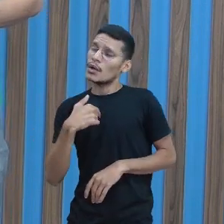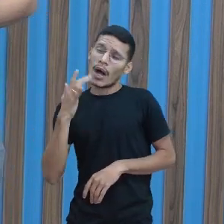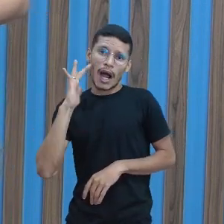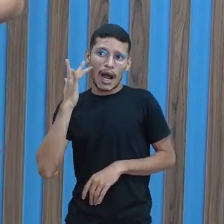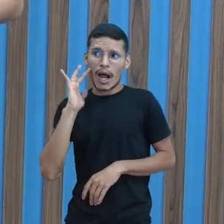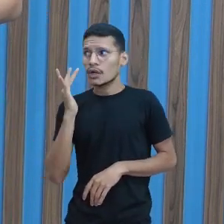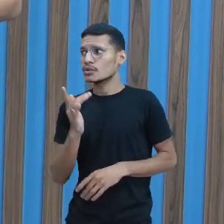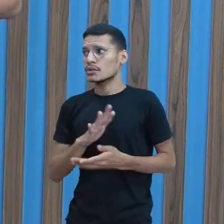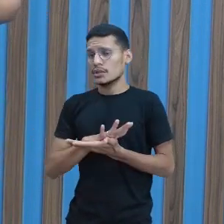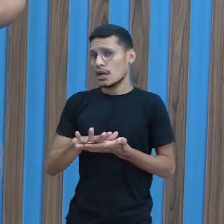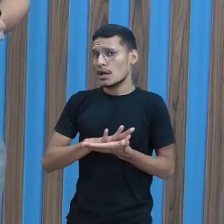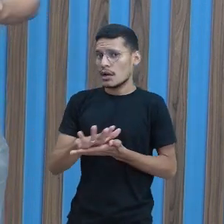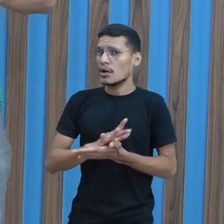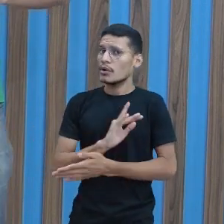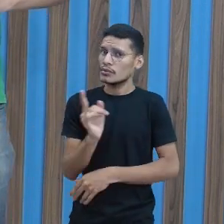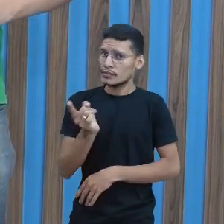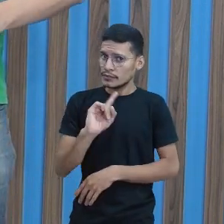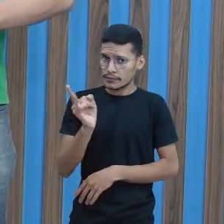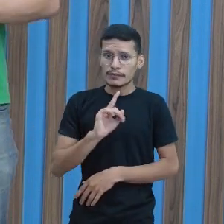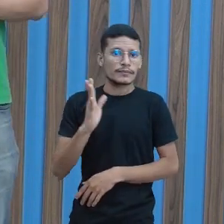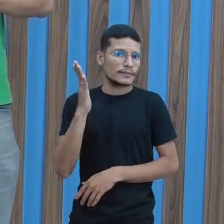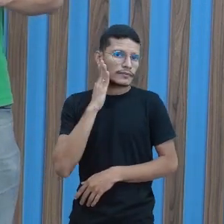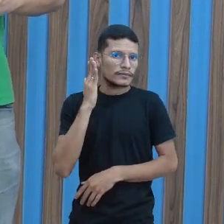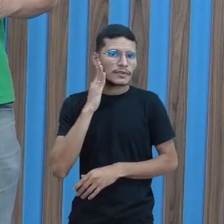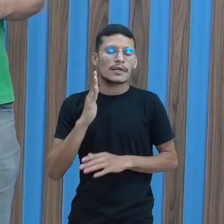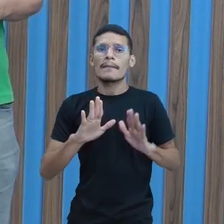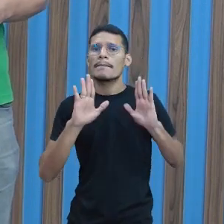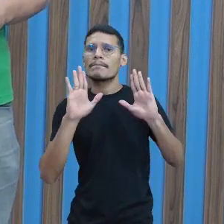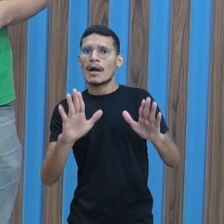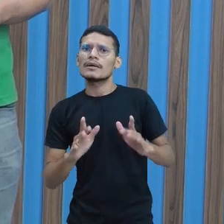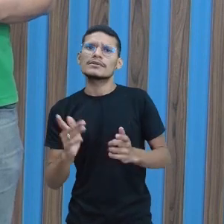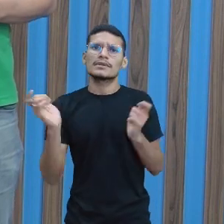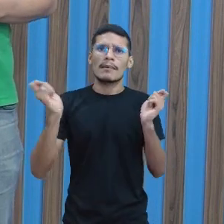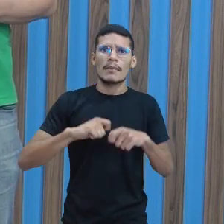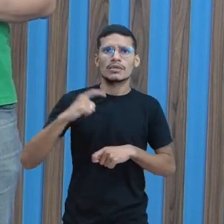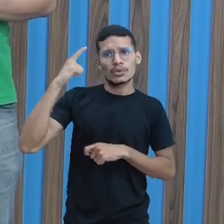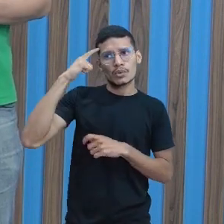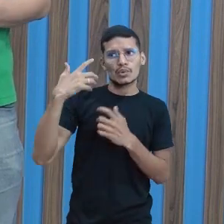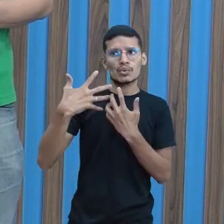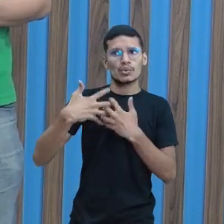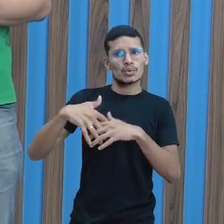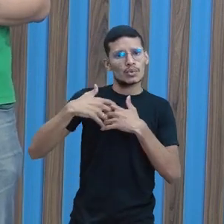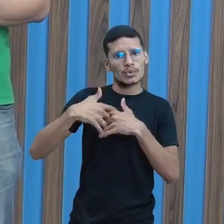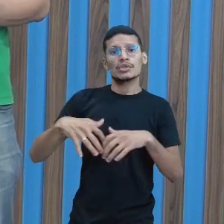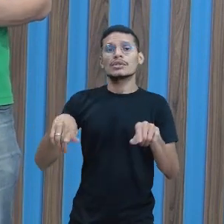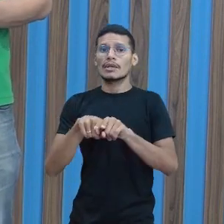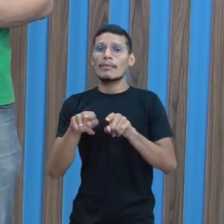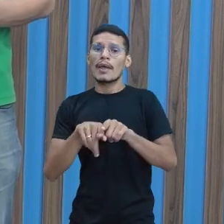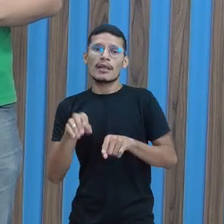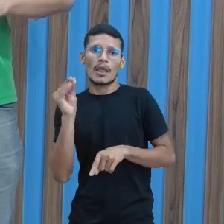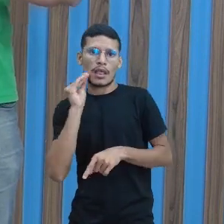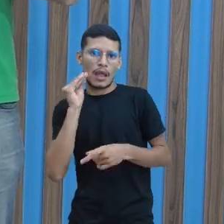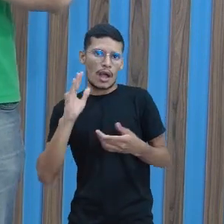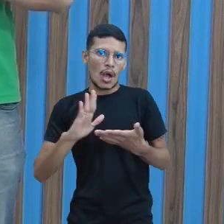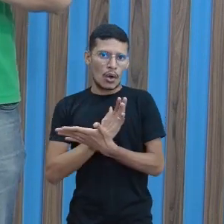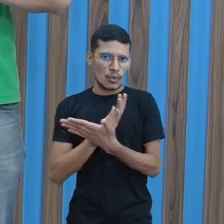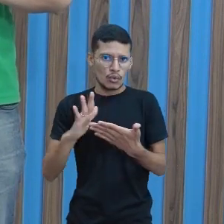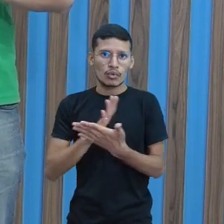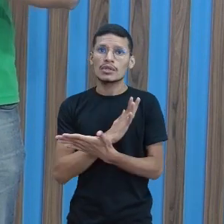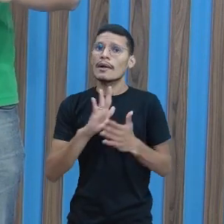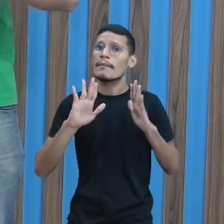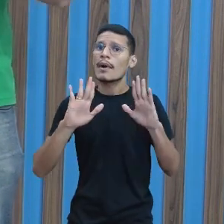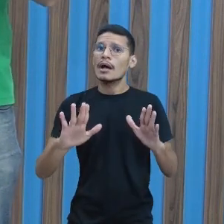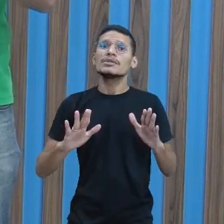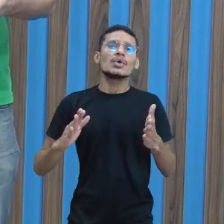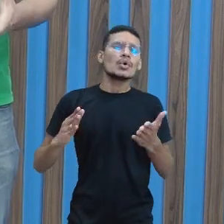uma coisa razoável, mas isso passou a ser pensado e até tentado por alguns. Só que a situação